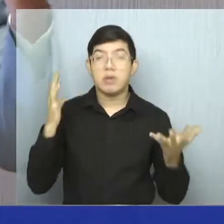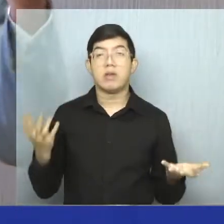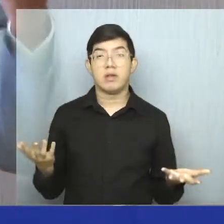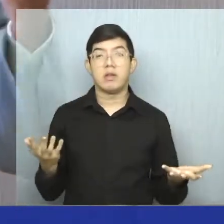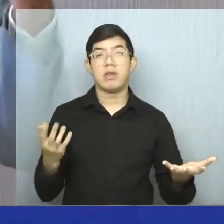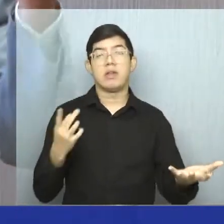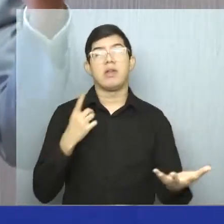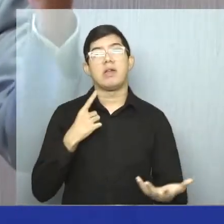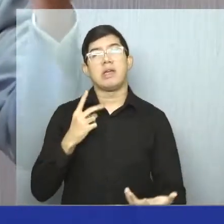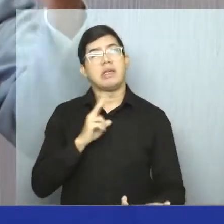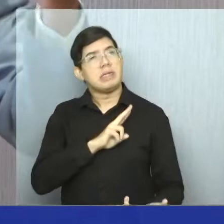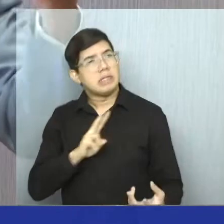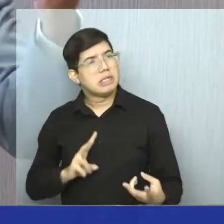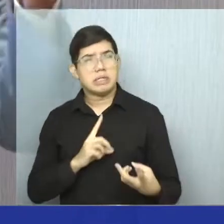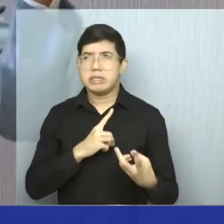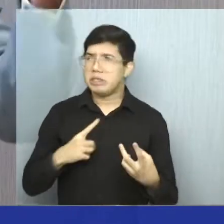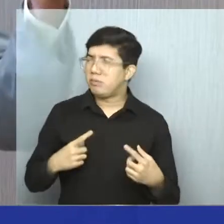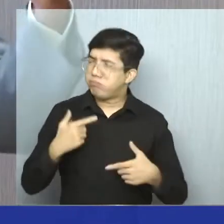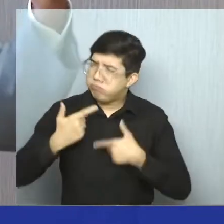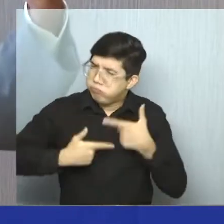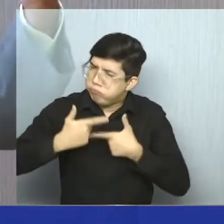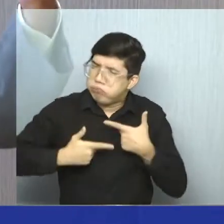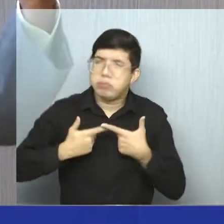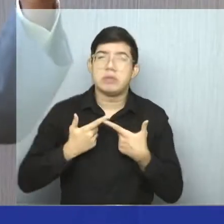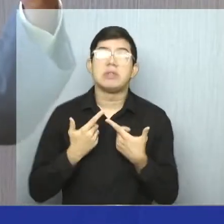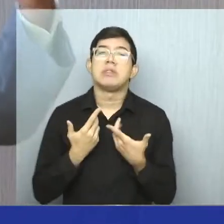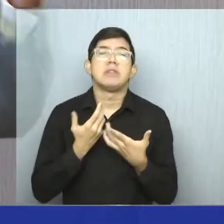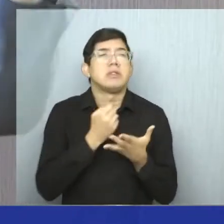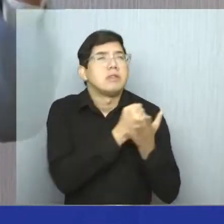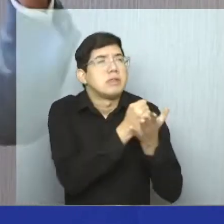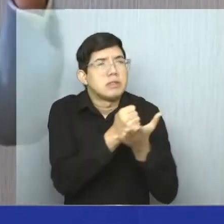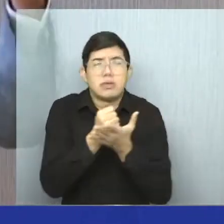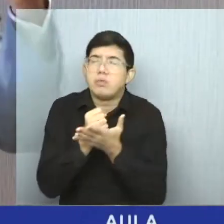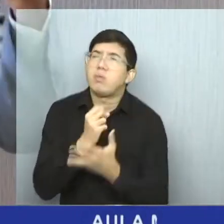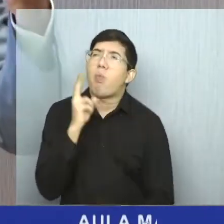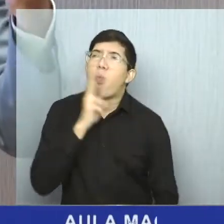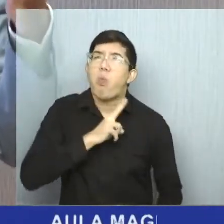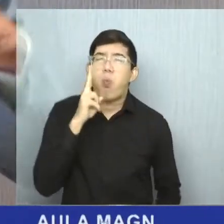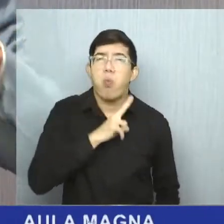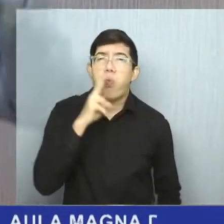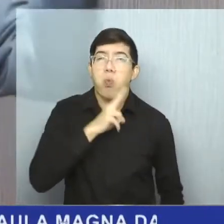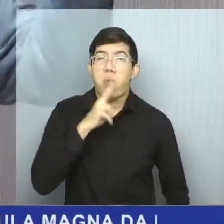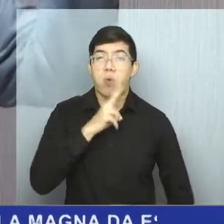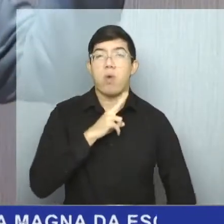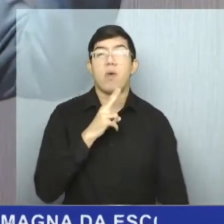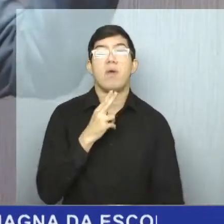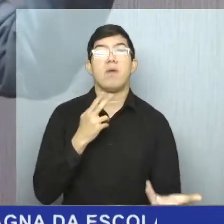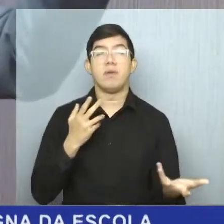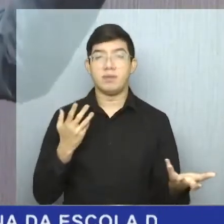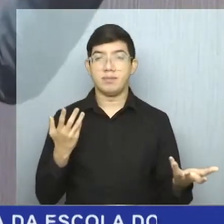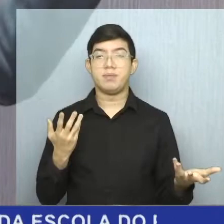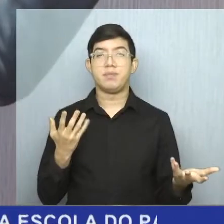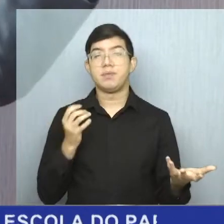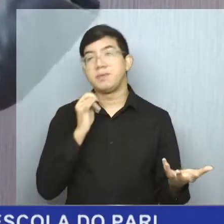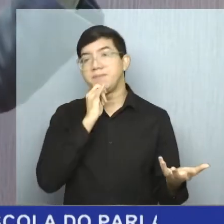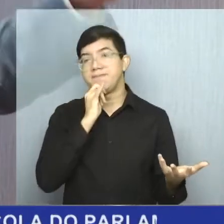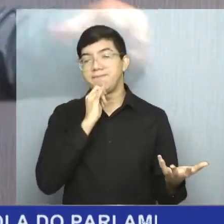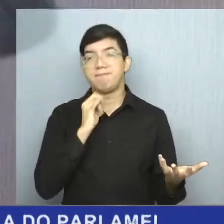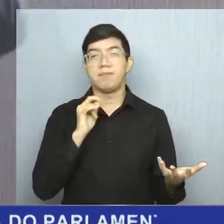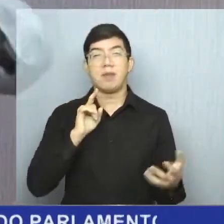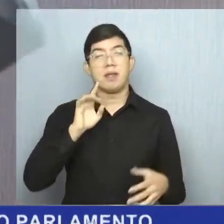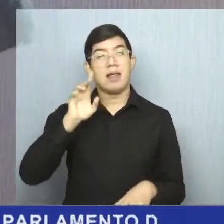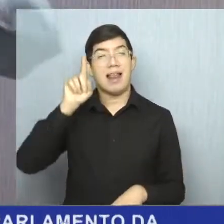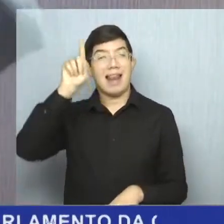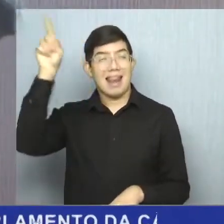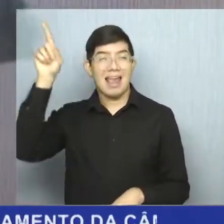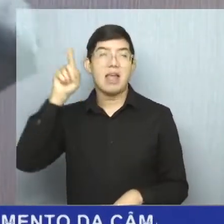agenda concreta, prática, objetiva, urgente, freneticamente urgente, porque muda a taxa de juros nos Estados Unidos,